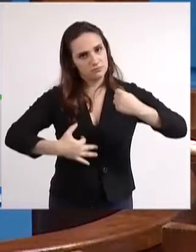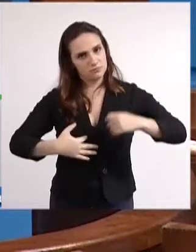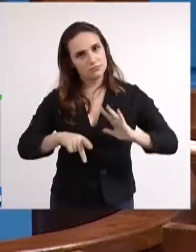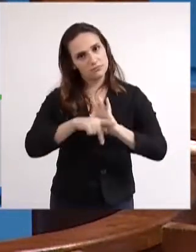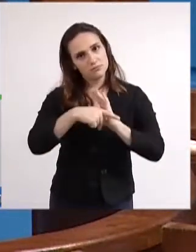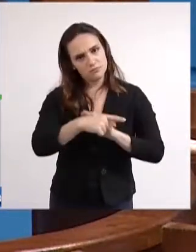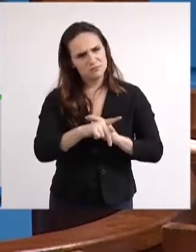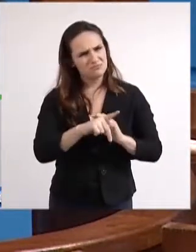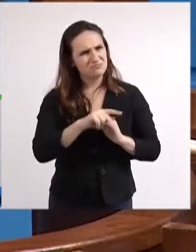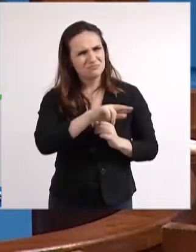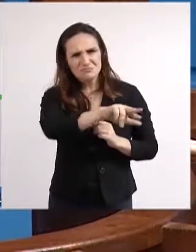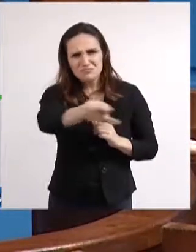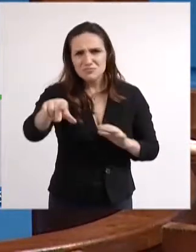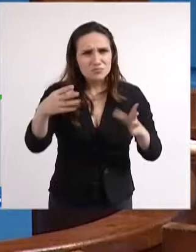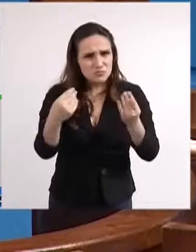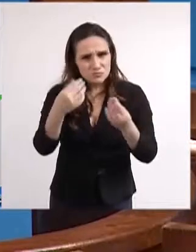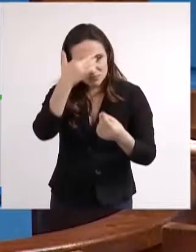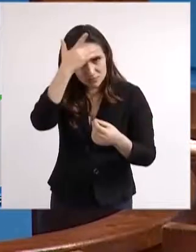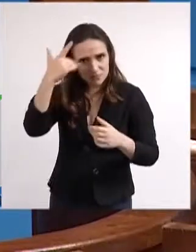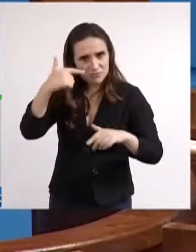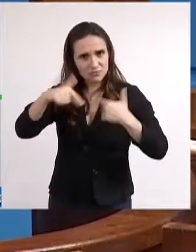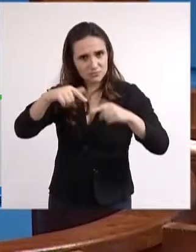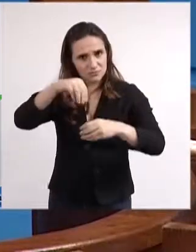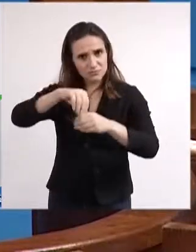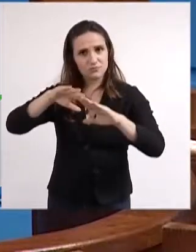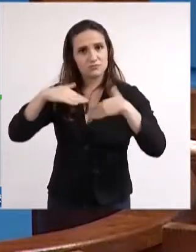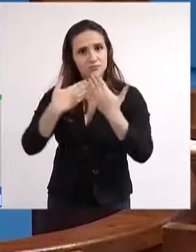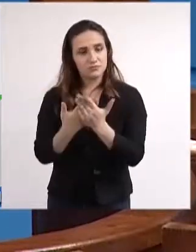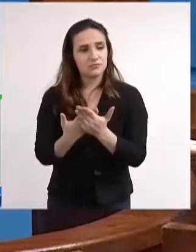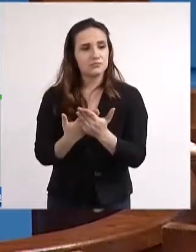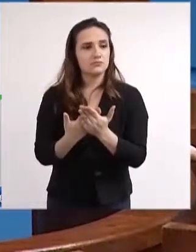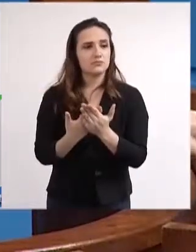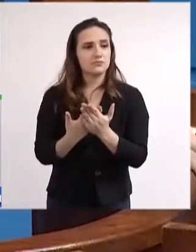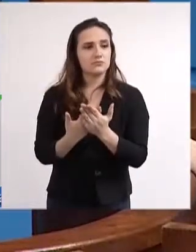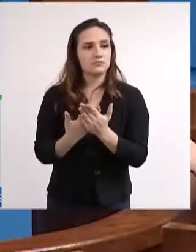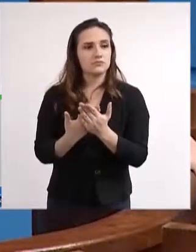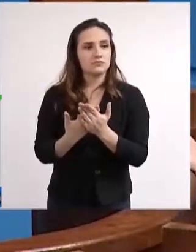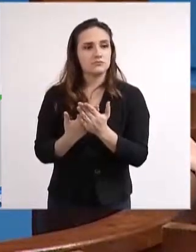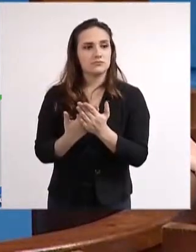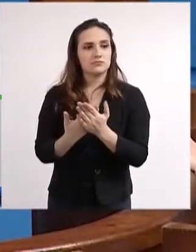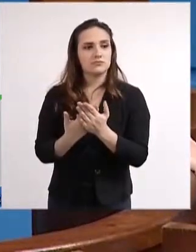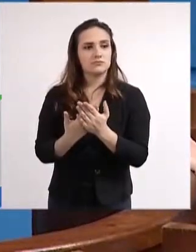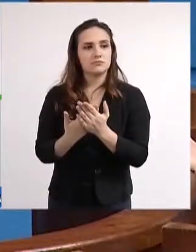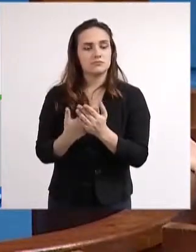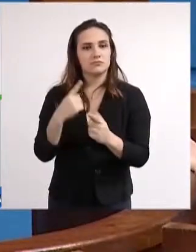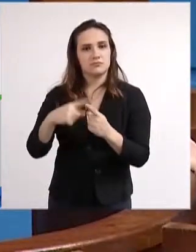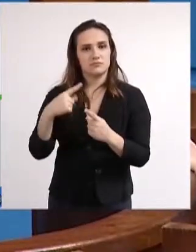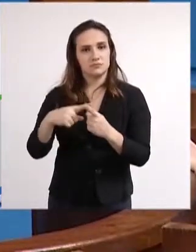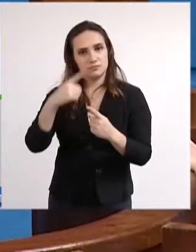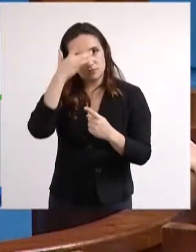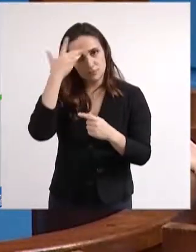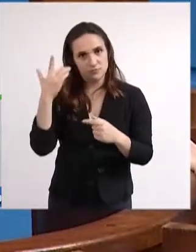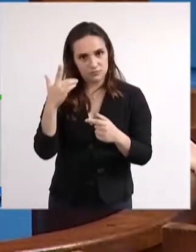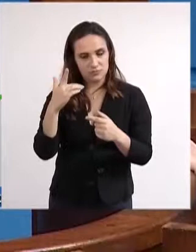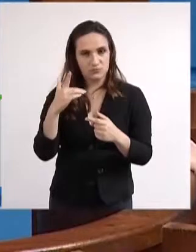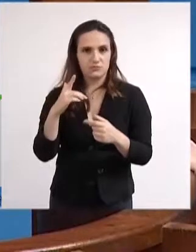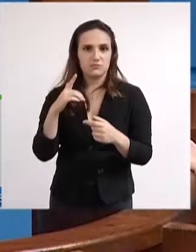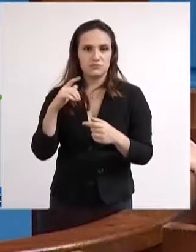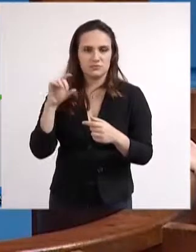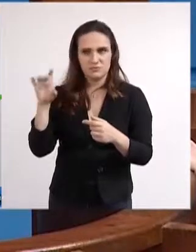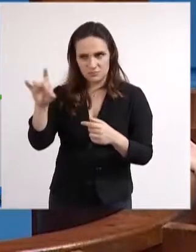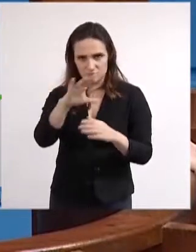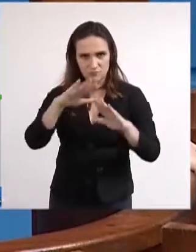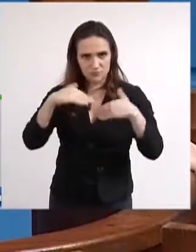explicações de muitos servidores de escolas, porque o quadro de administrativo está defasado